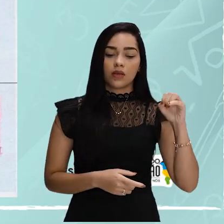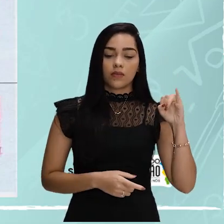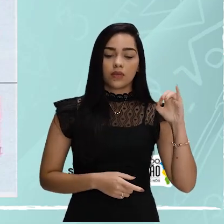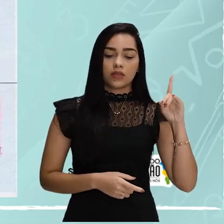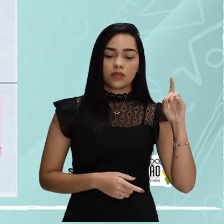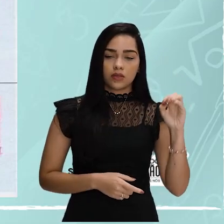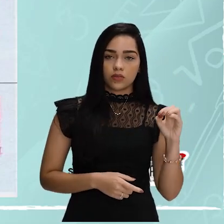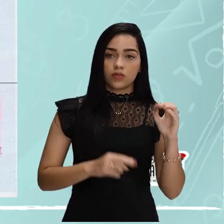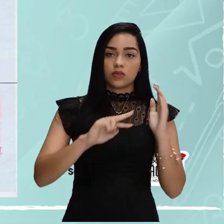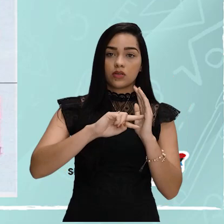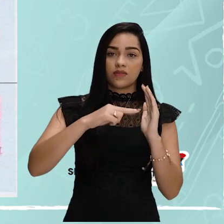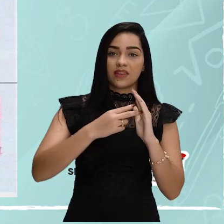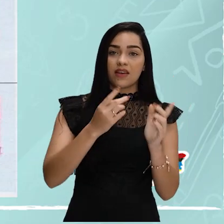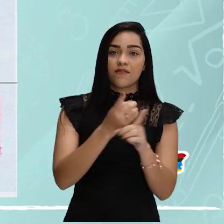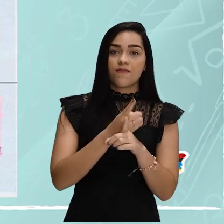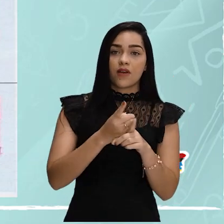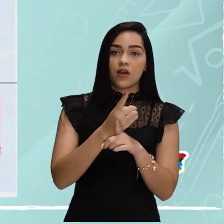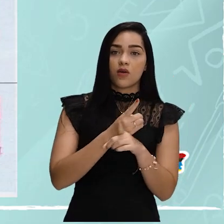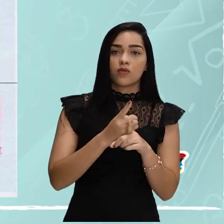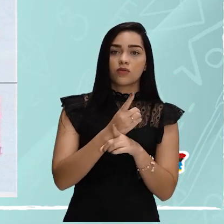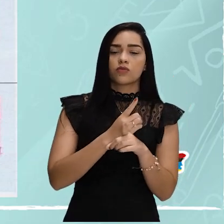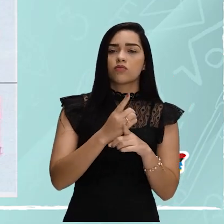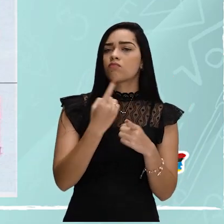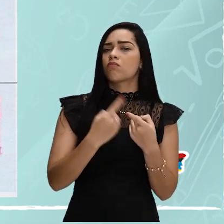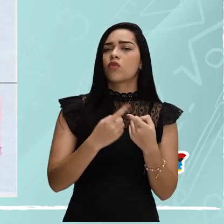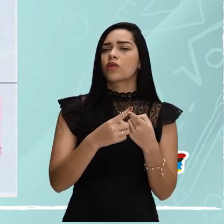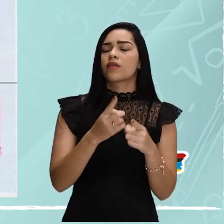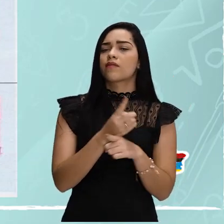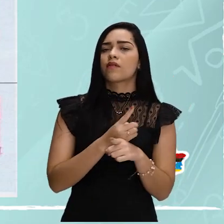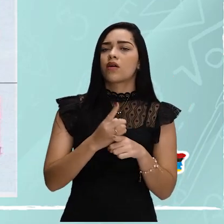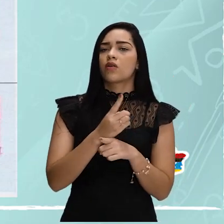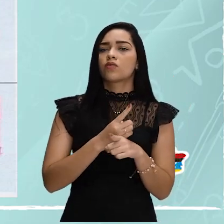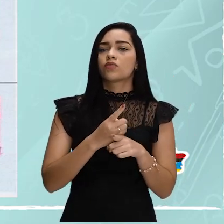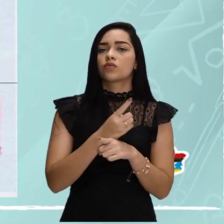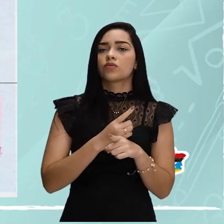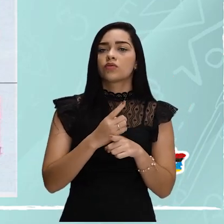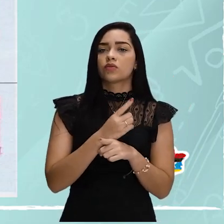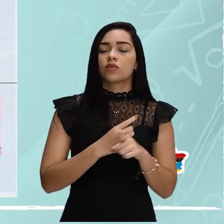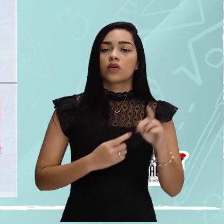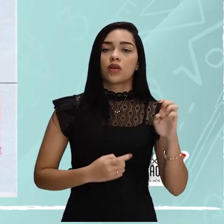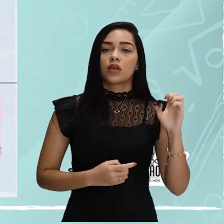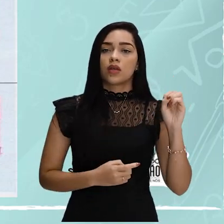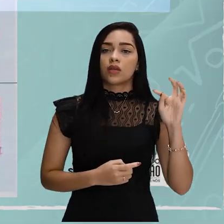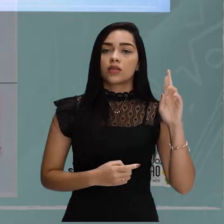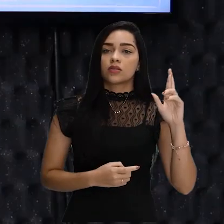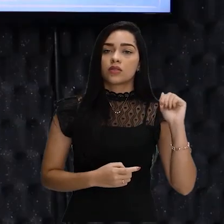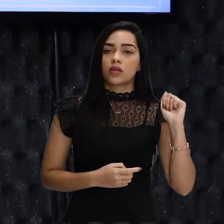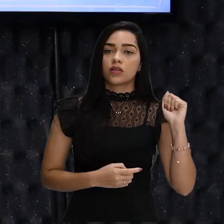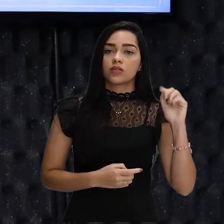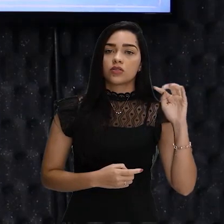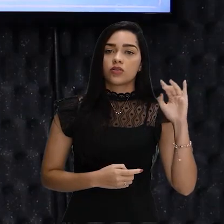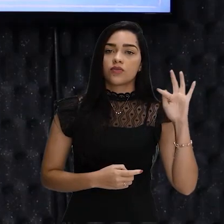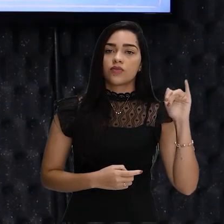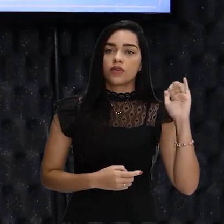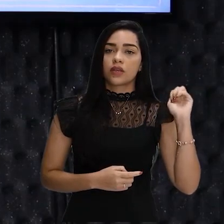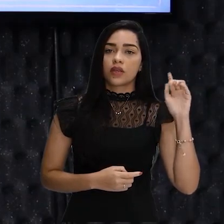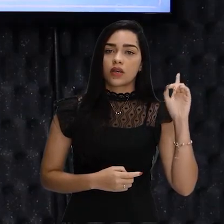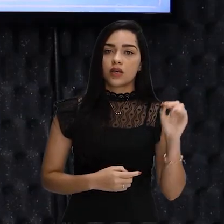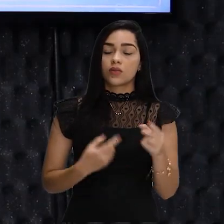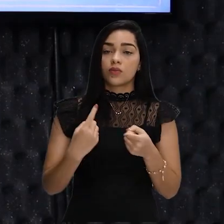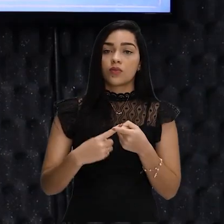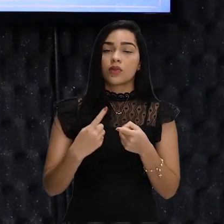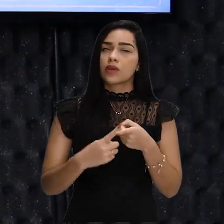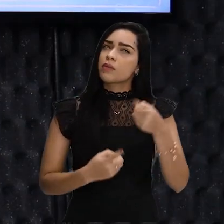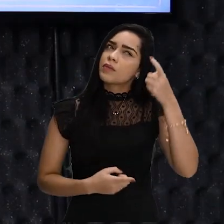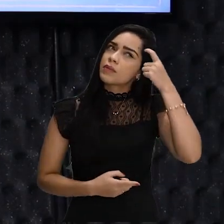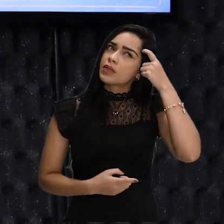pseudo quer dizer falso. Por que falso? Falso estratificado, pseudo-estratificado. Porque ele dá